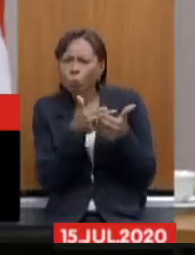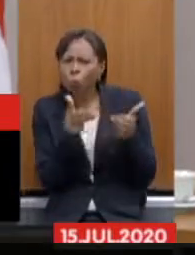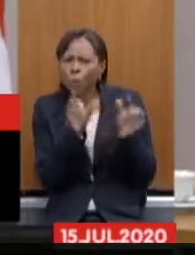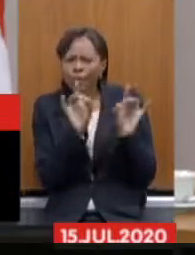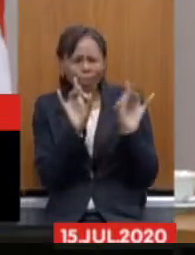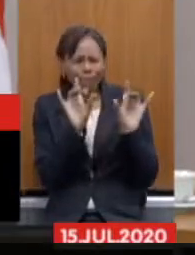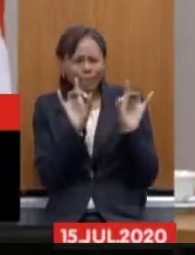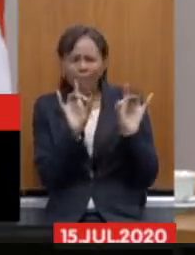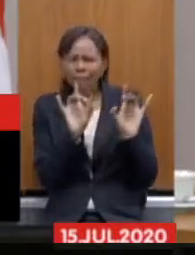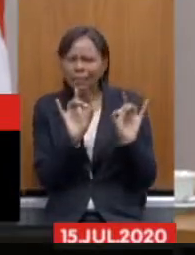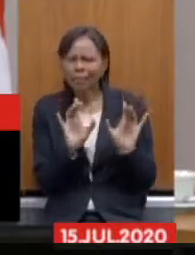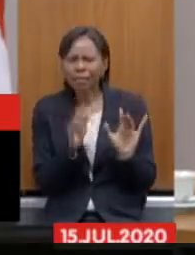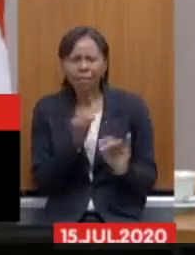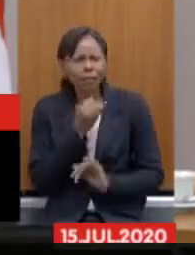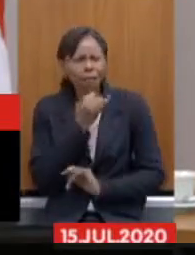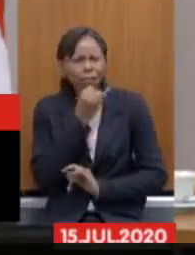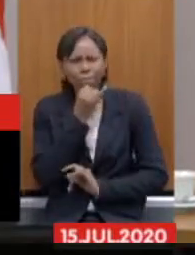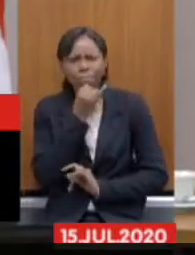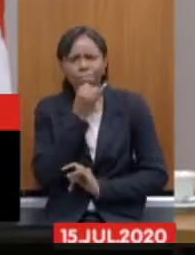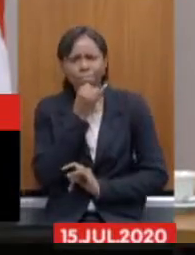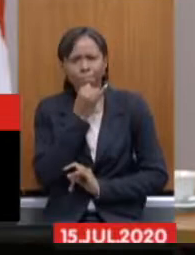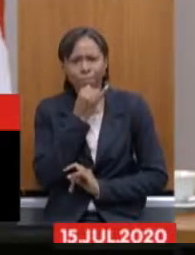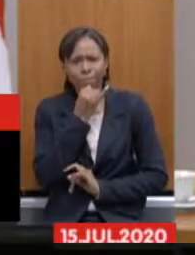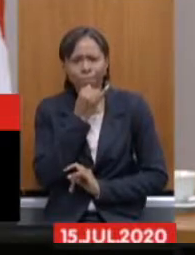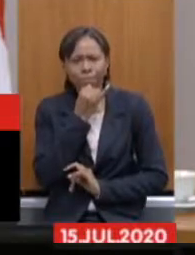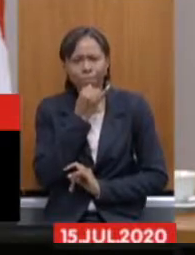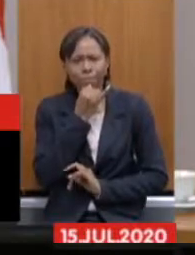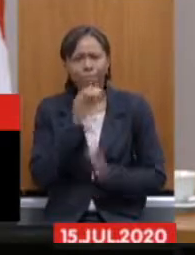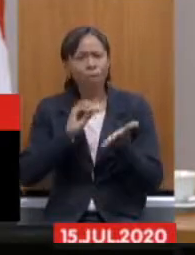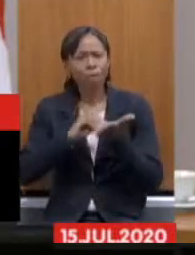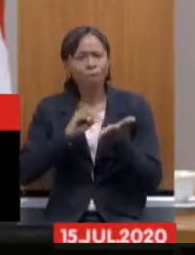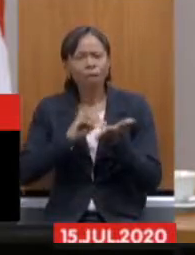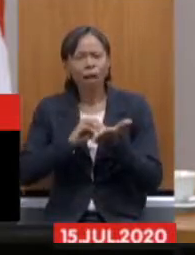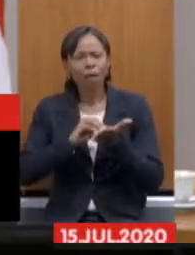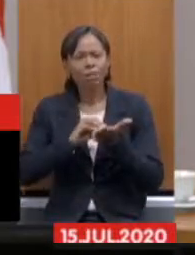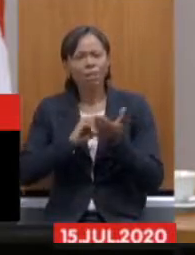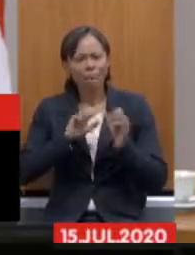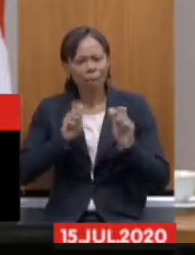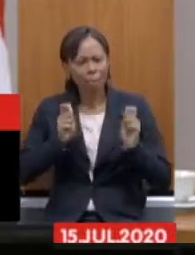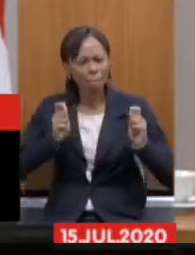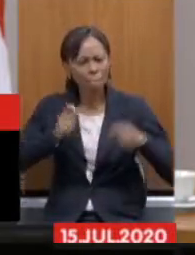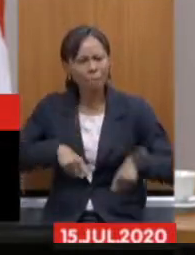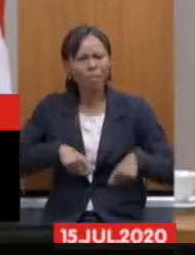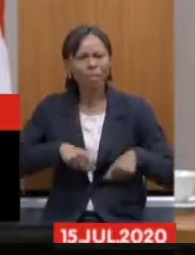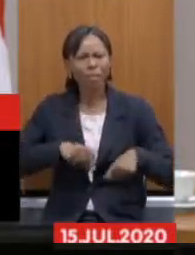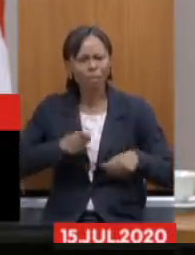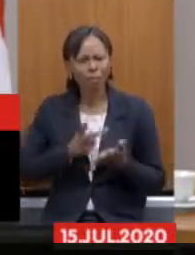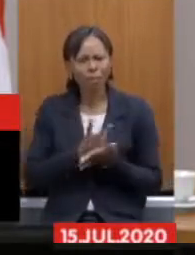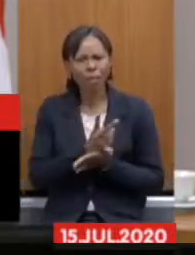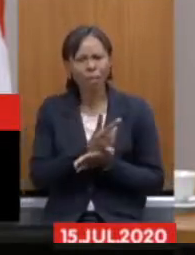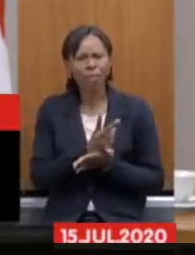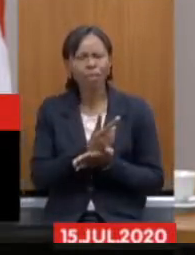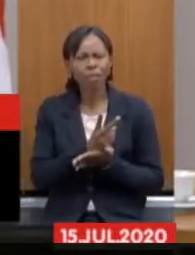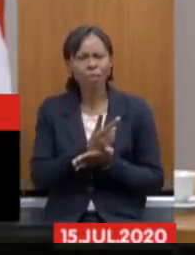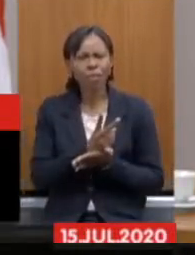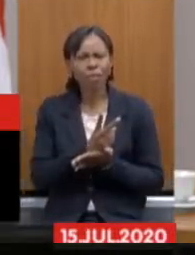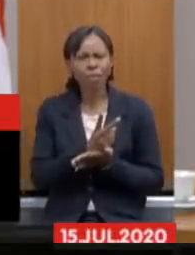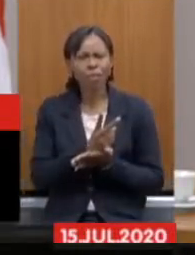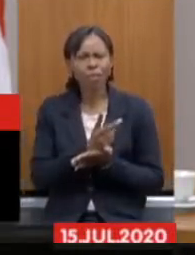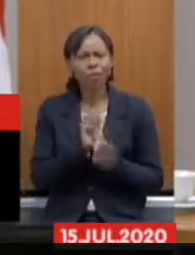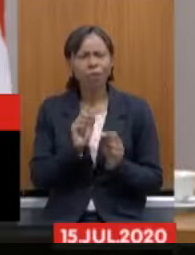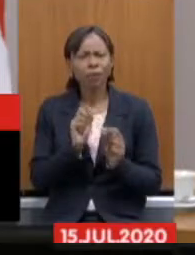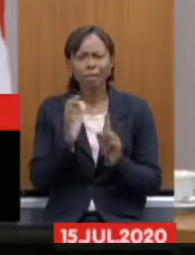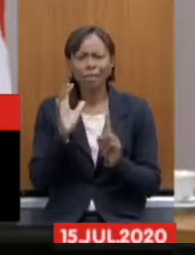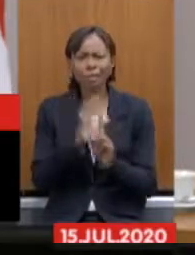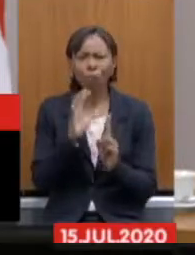e é triste demais de incapacidade permanente e de exposição a agentes prejudiciais à